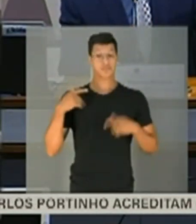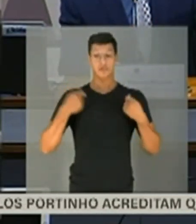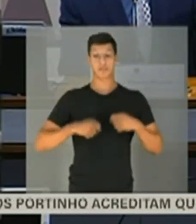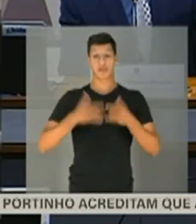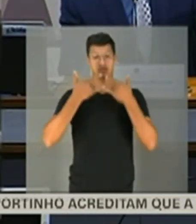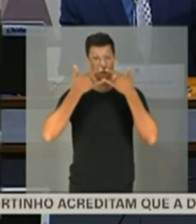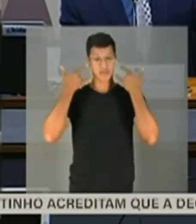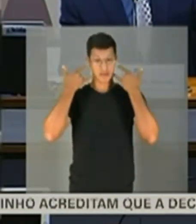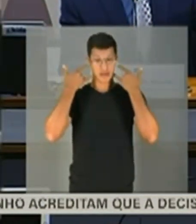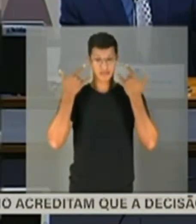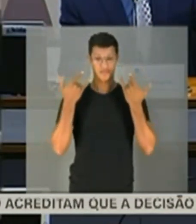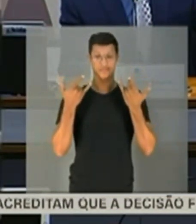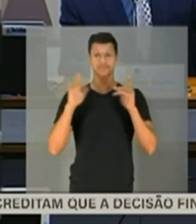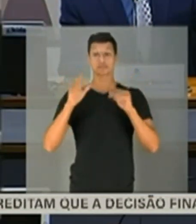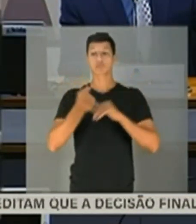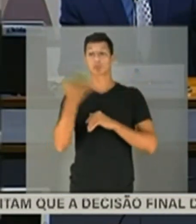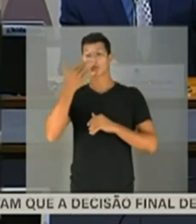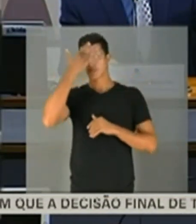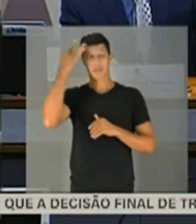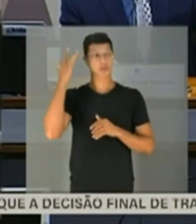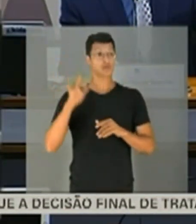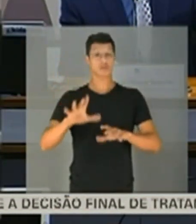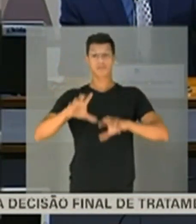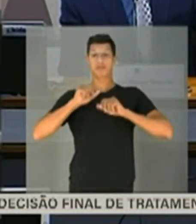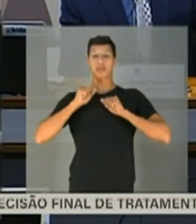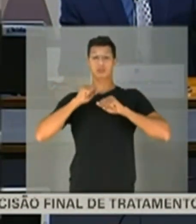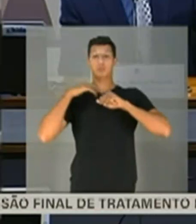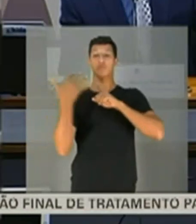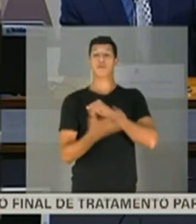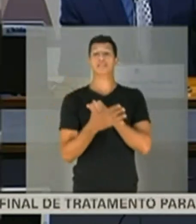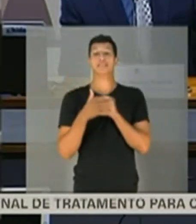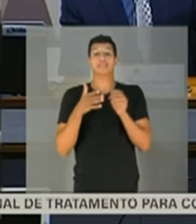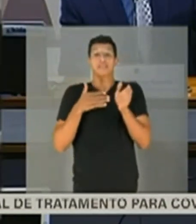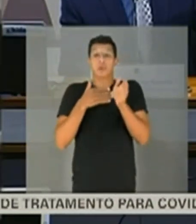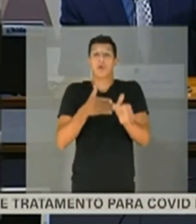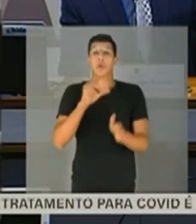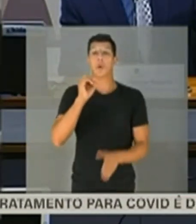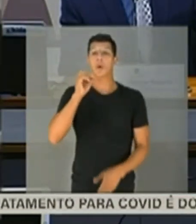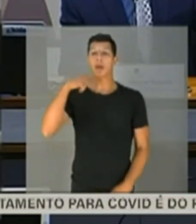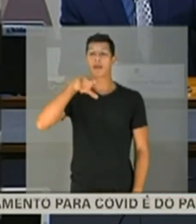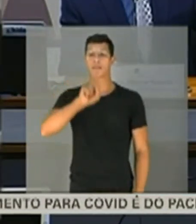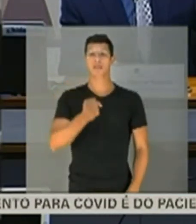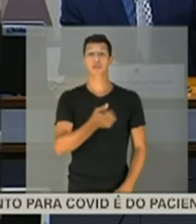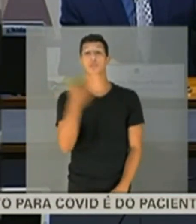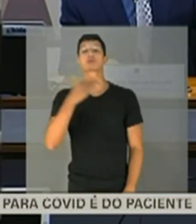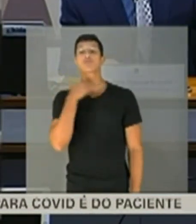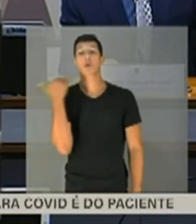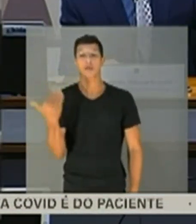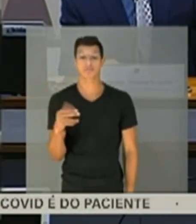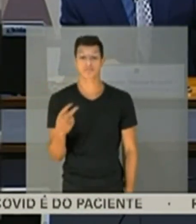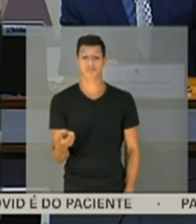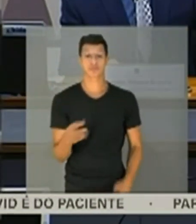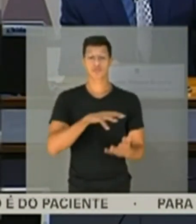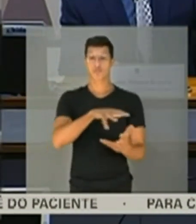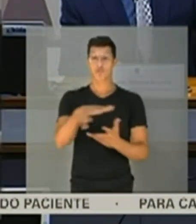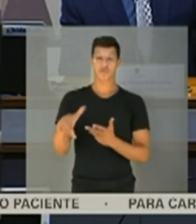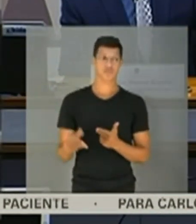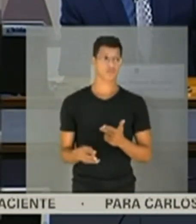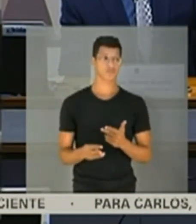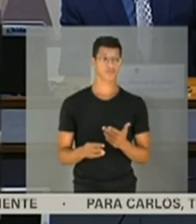precisavam usar máscaras. Quantas pessoas pegaram Covid seguindo a orientação da OMS? Quantas morreram no mundo